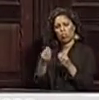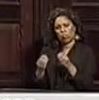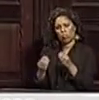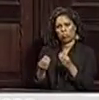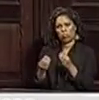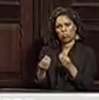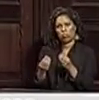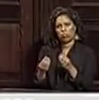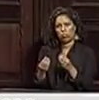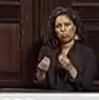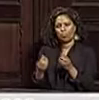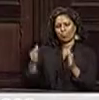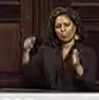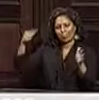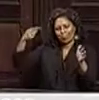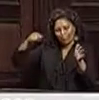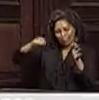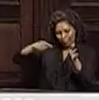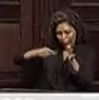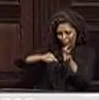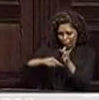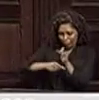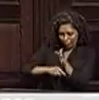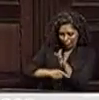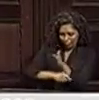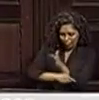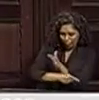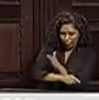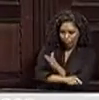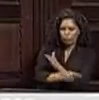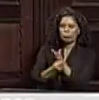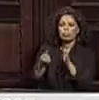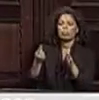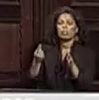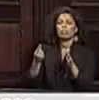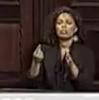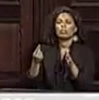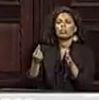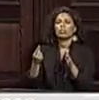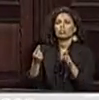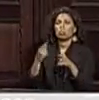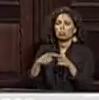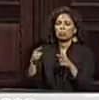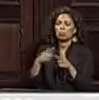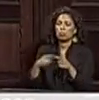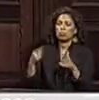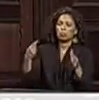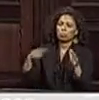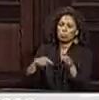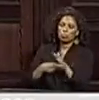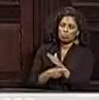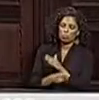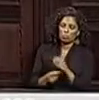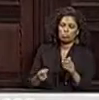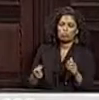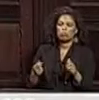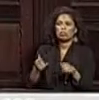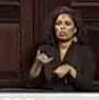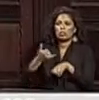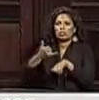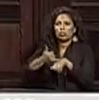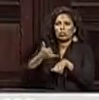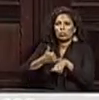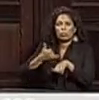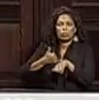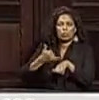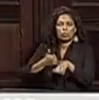mais aprofundado a sua dependência do petróleo, por um lado, e, por outro,